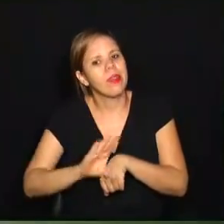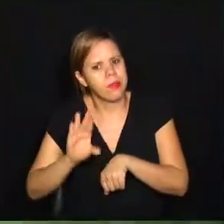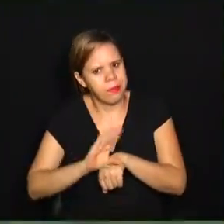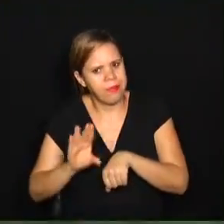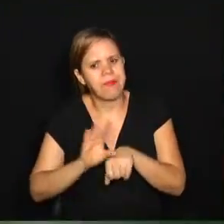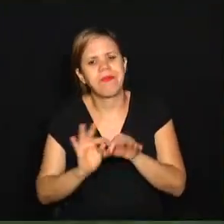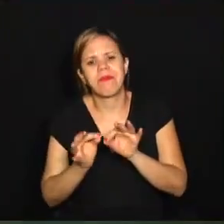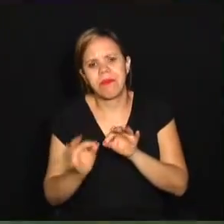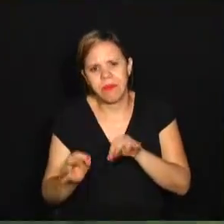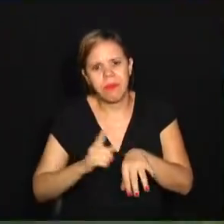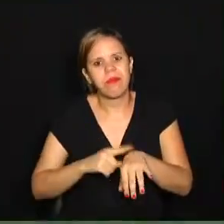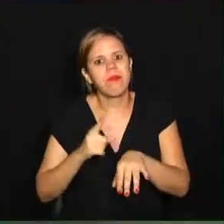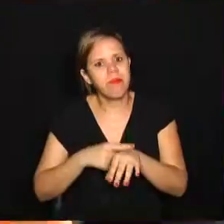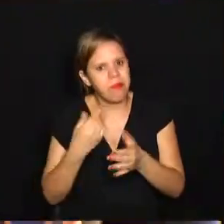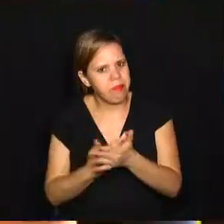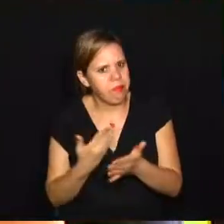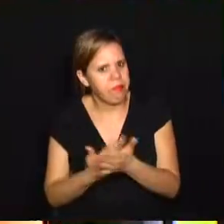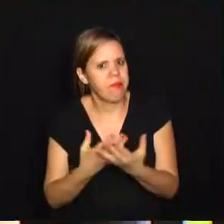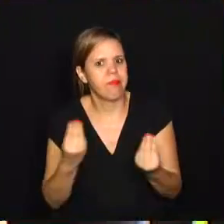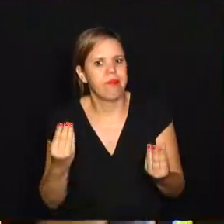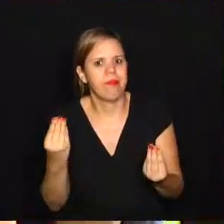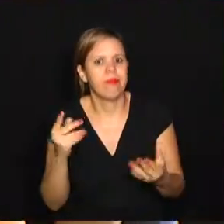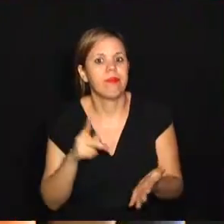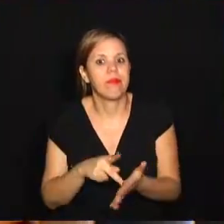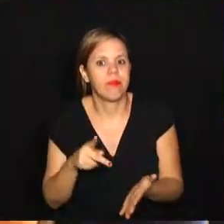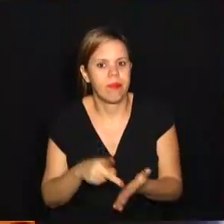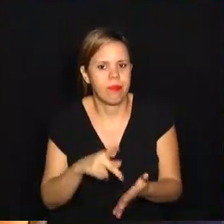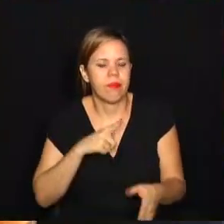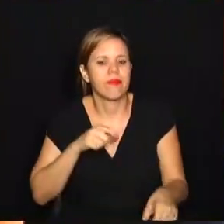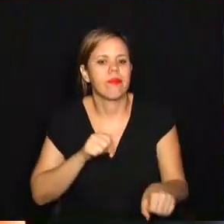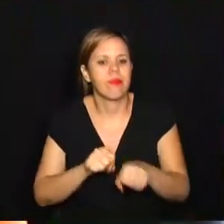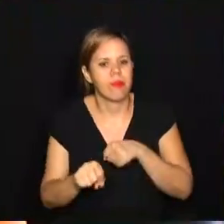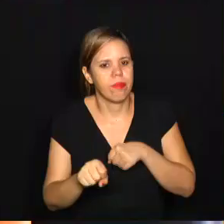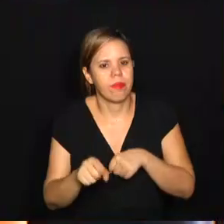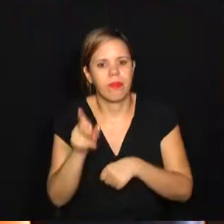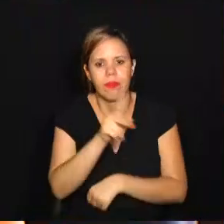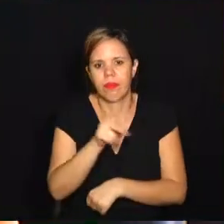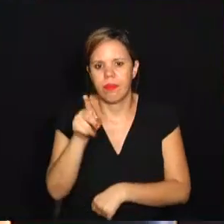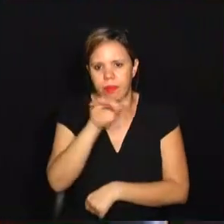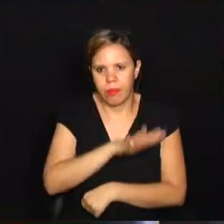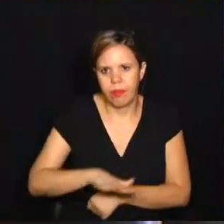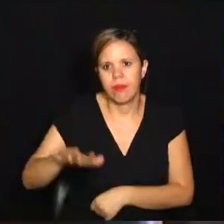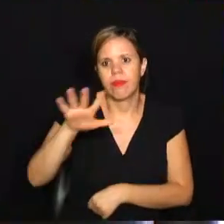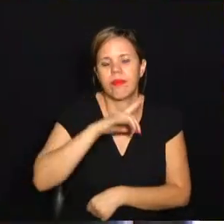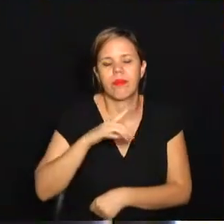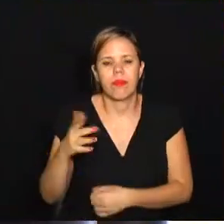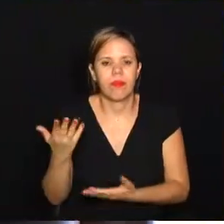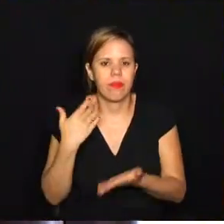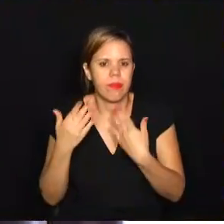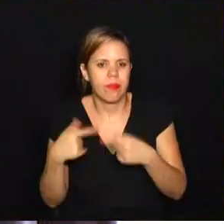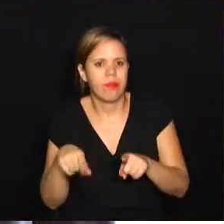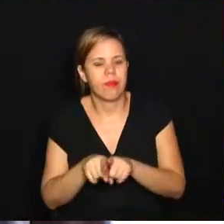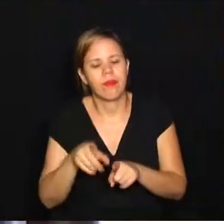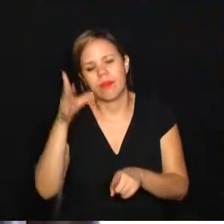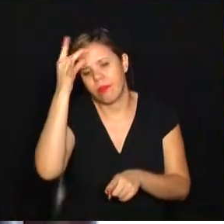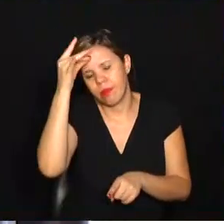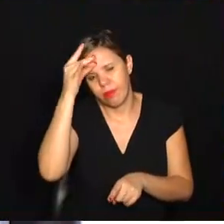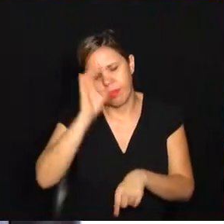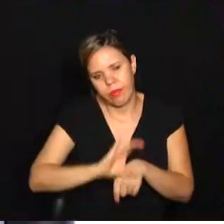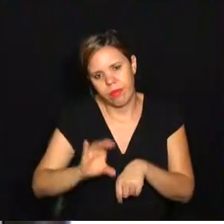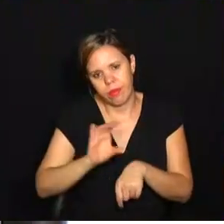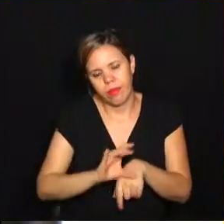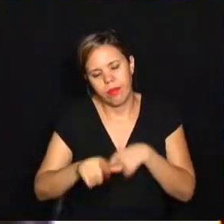grandes aí, eles se dedicam muito. Na verdade, eles têm uma formação com professores, né? Professores que fazem um